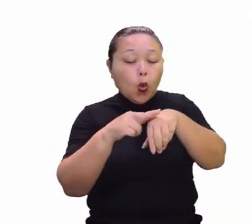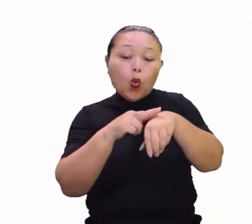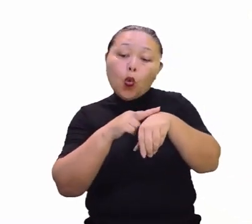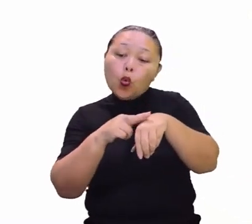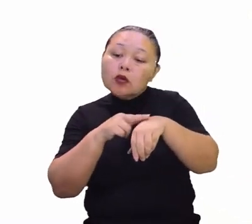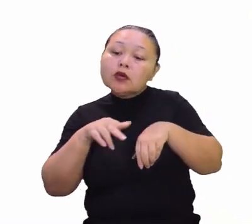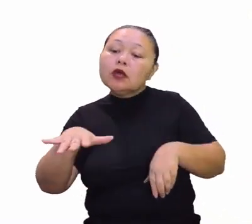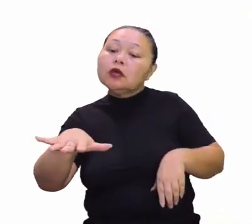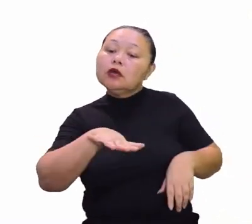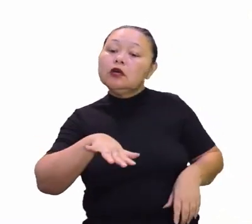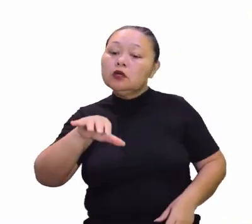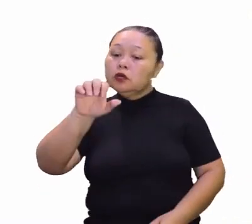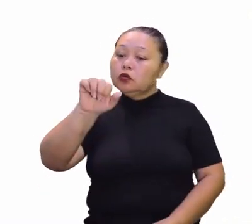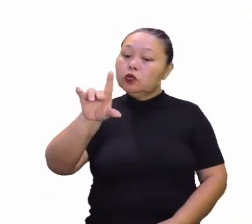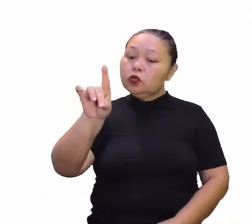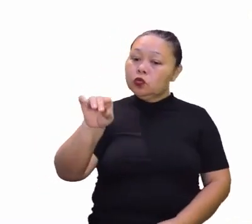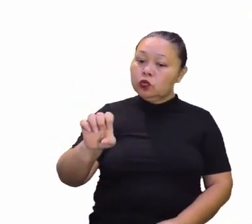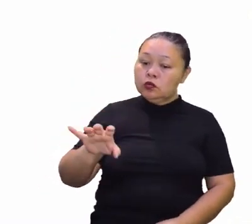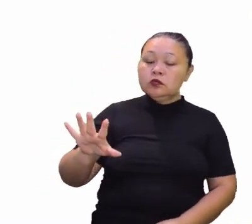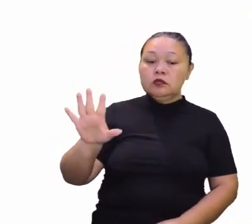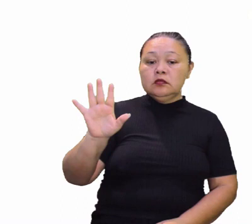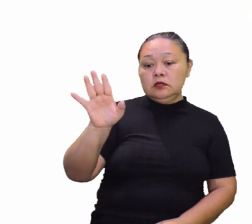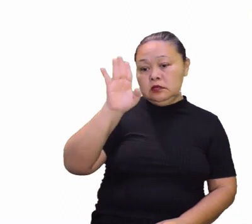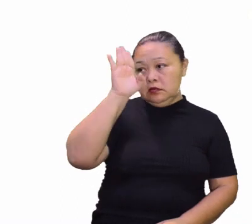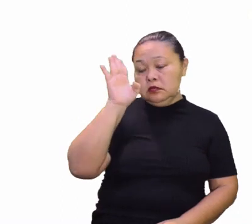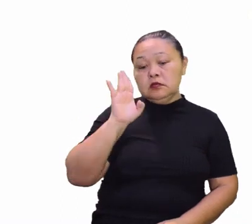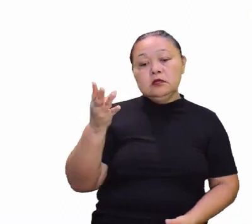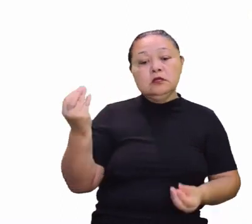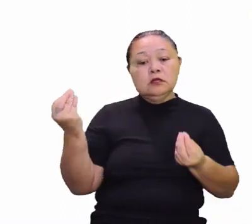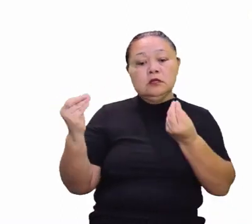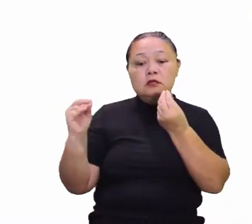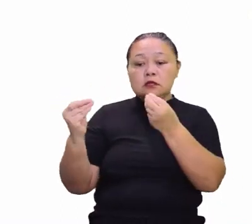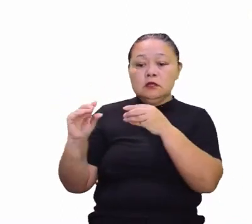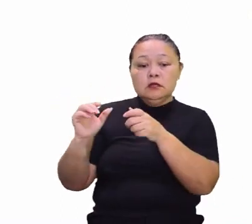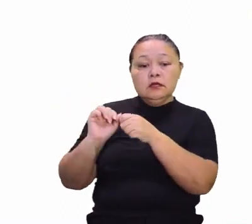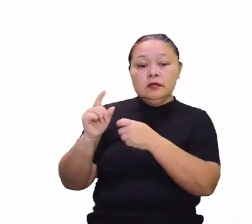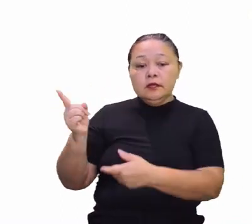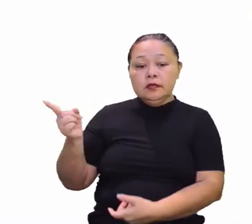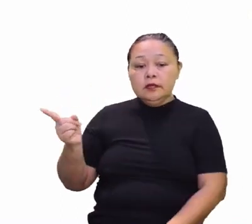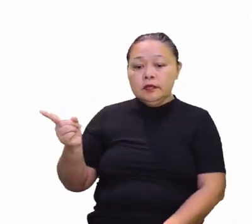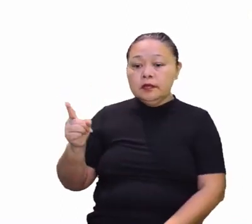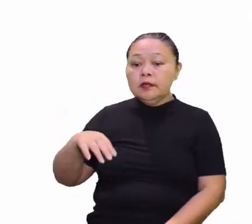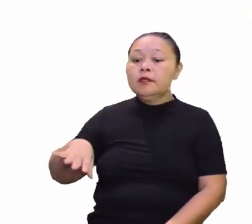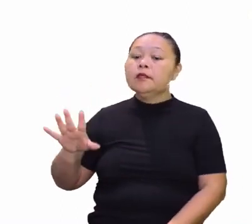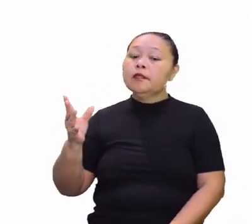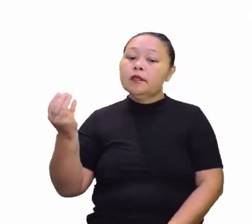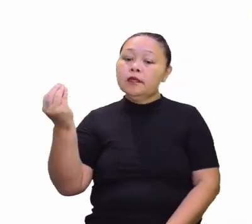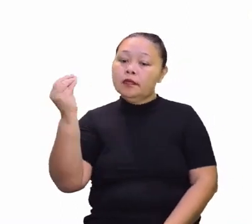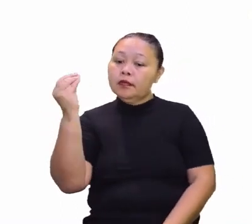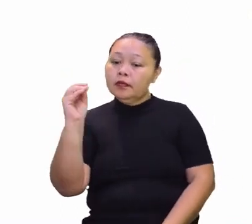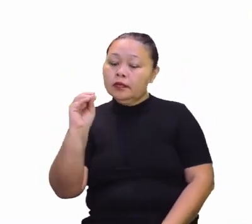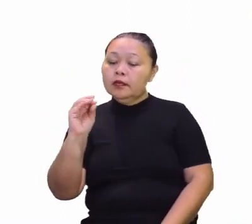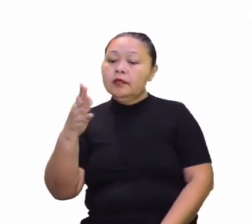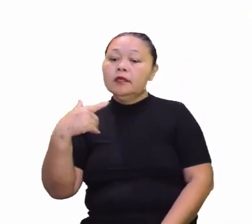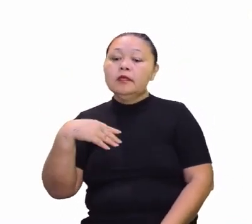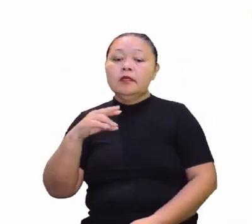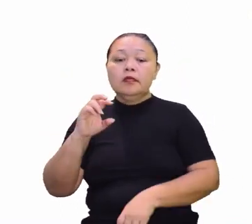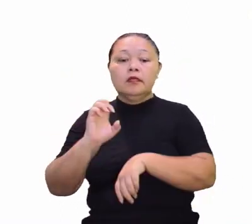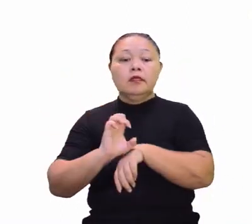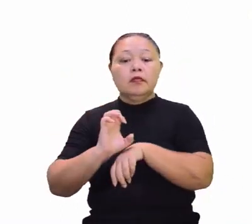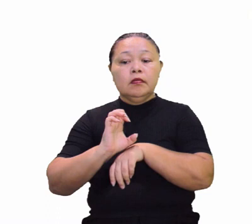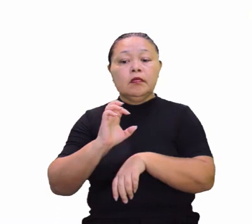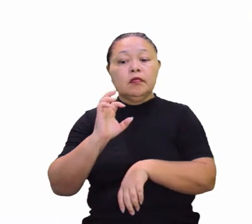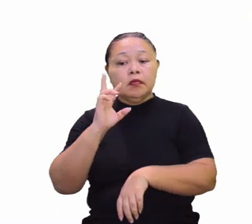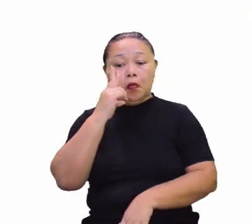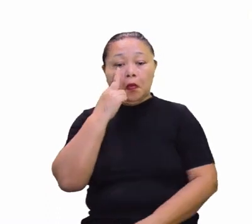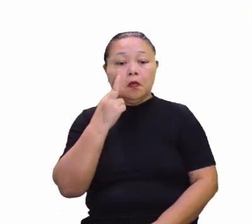sudeste do Brasil. Então, analisando a formação geológica de Rondônia, A gente observa que